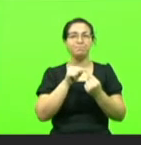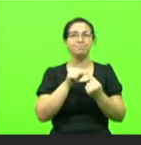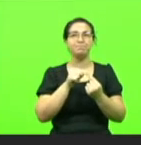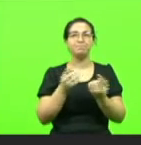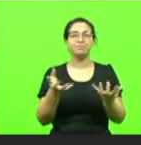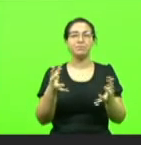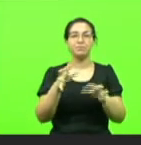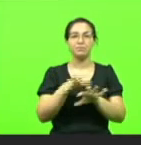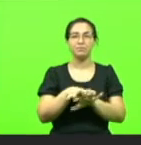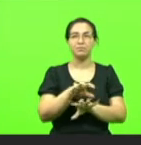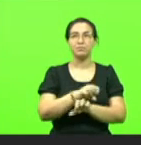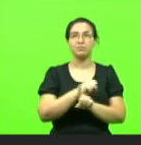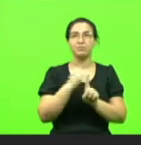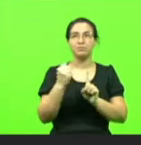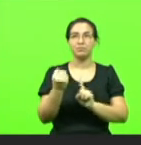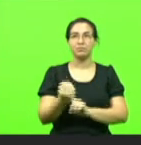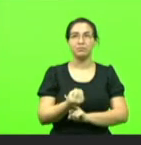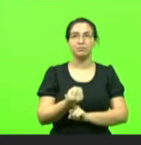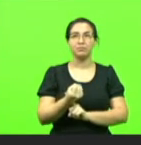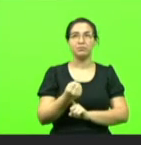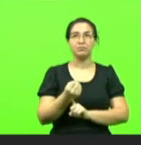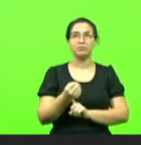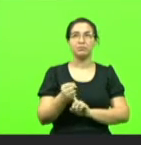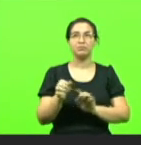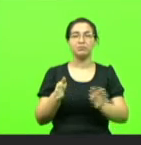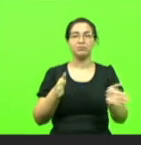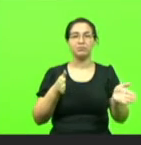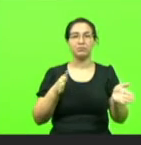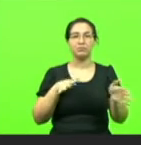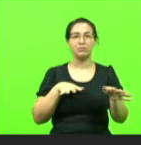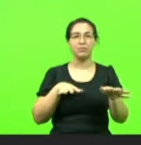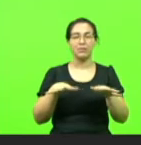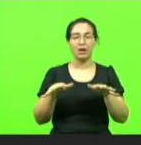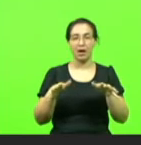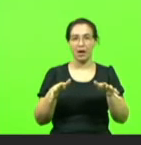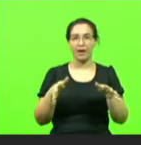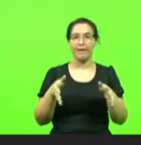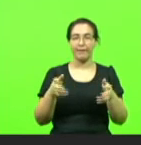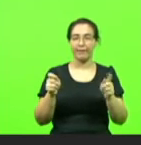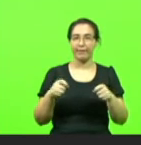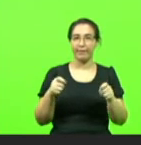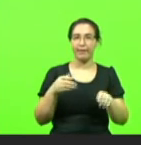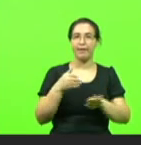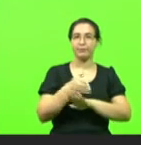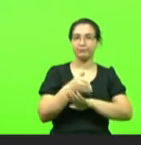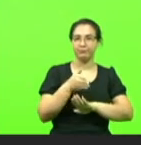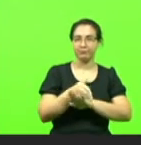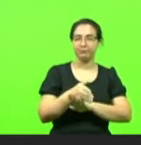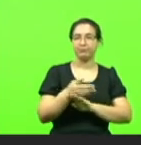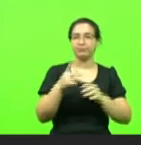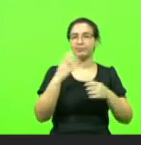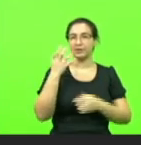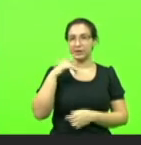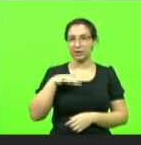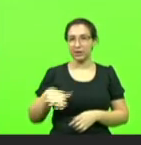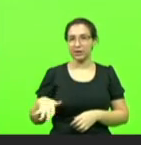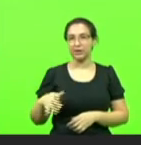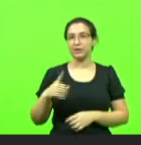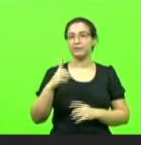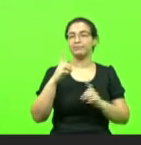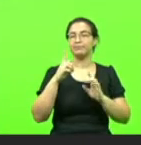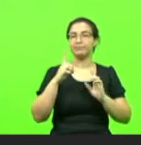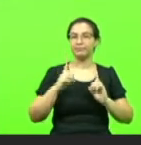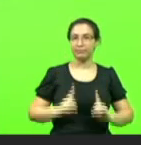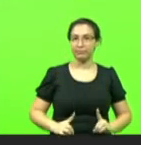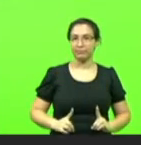promoção da inclusão social e acessibilidade das crianças com deficiência importante observar que